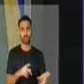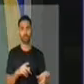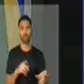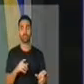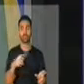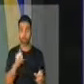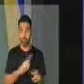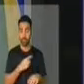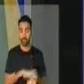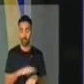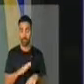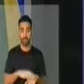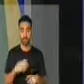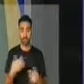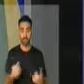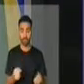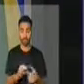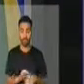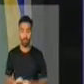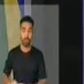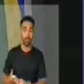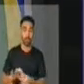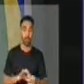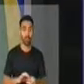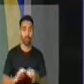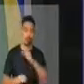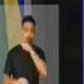essa causa para unir a nossa nação.